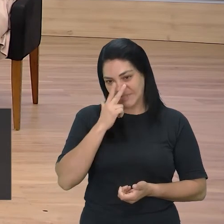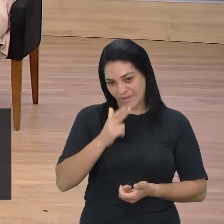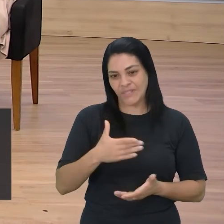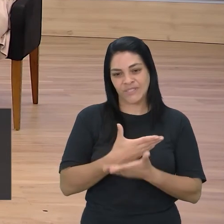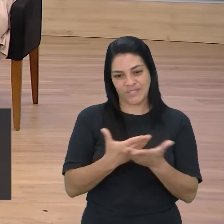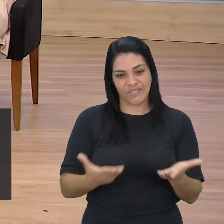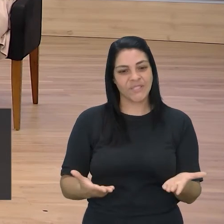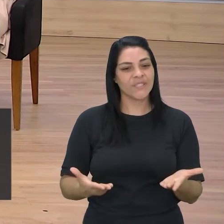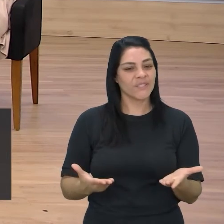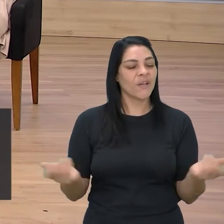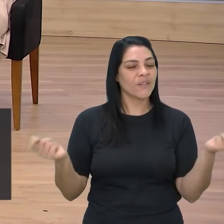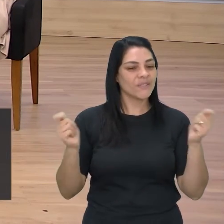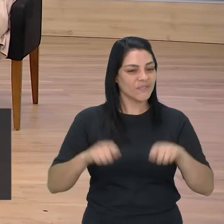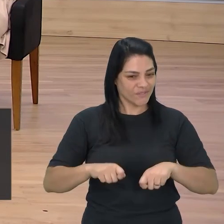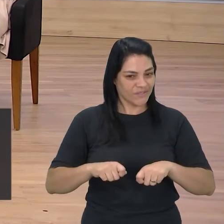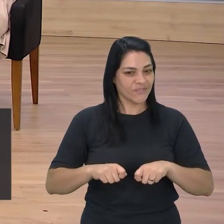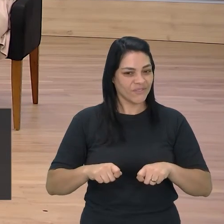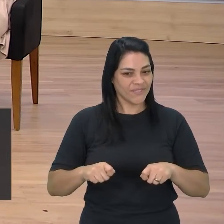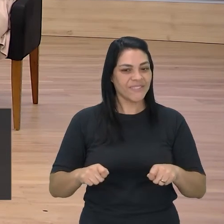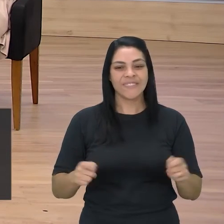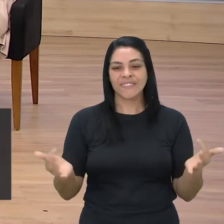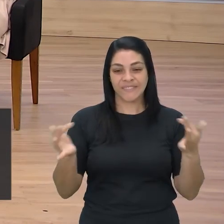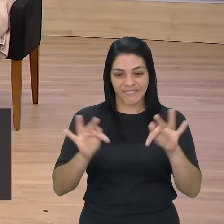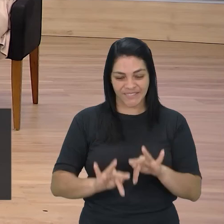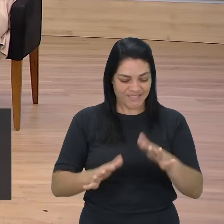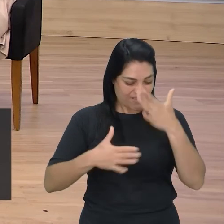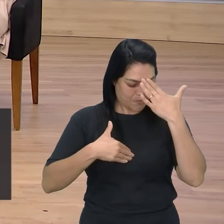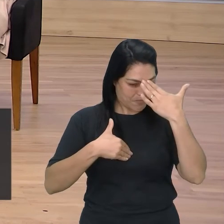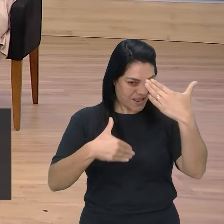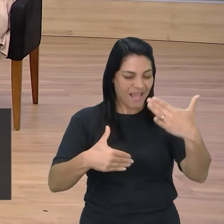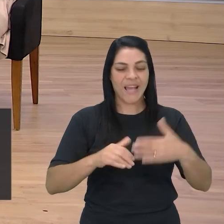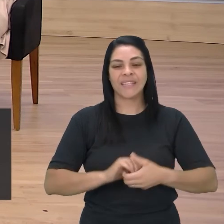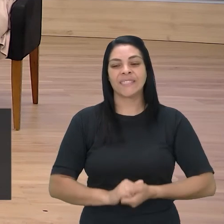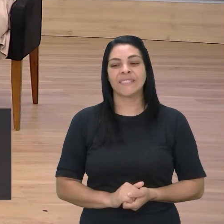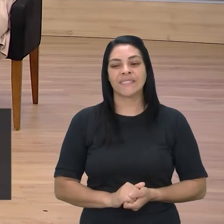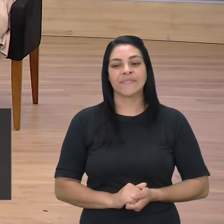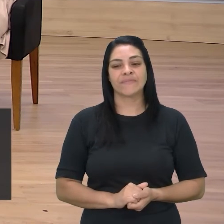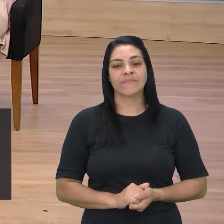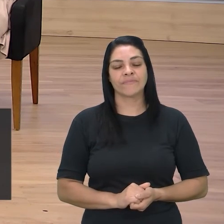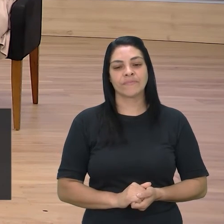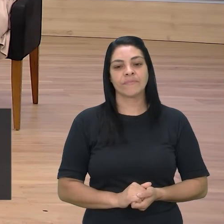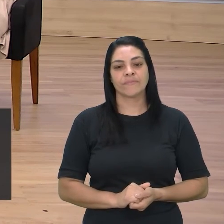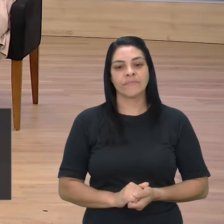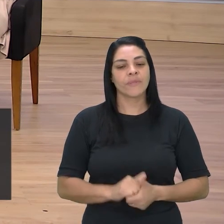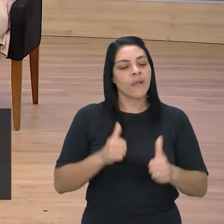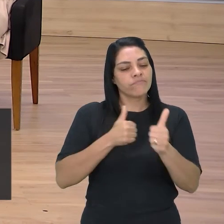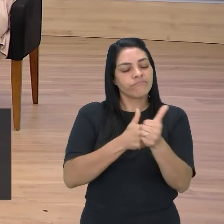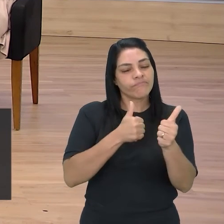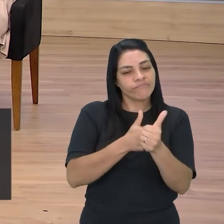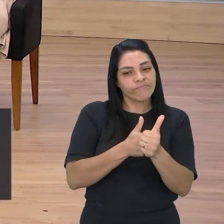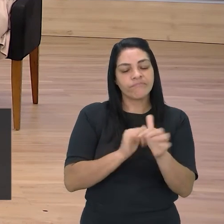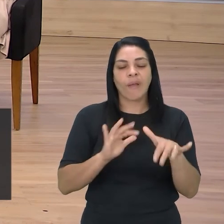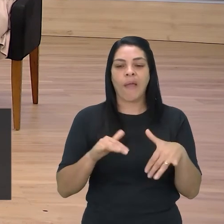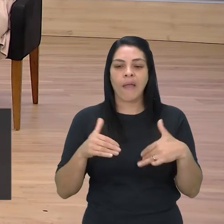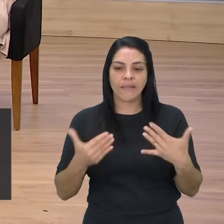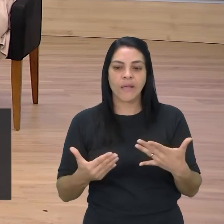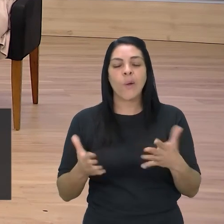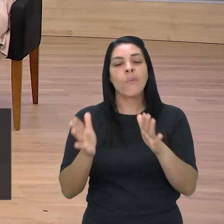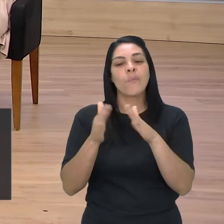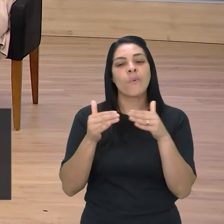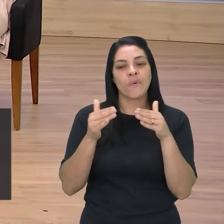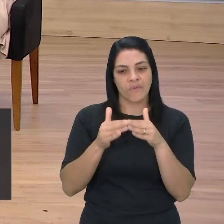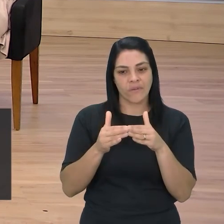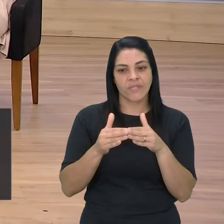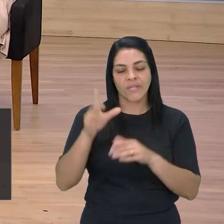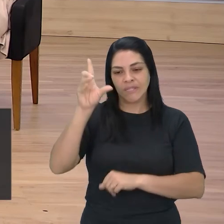ir encerrando, né, Terezinha? Meu muito obrigada, nosso muito obrigada, né, por essa aproximação. Então, por favor,